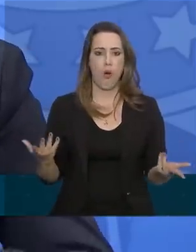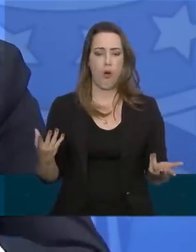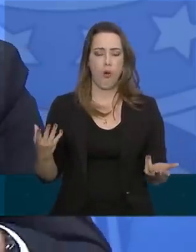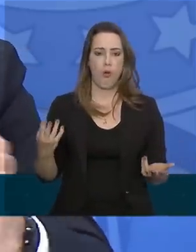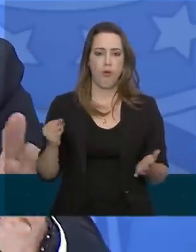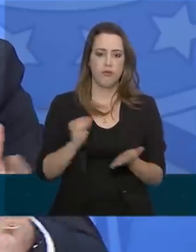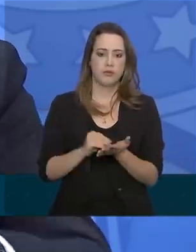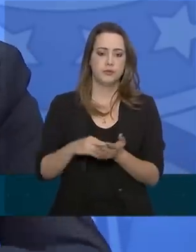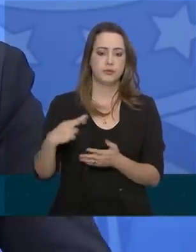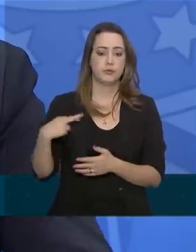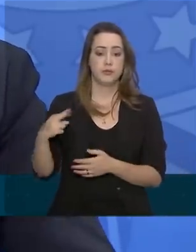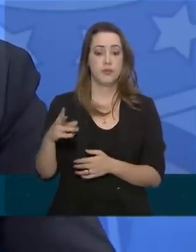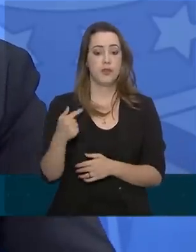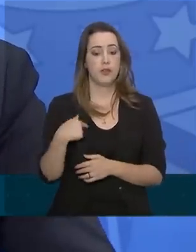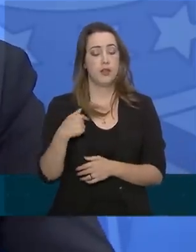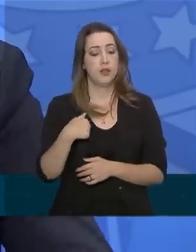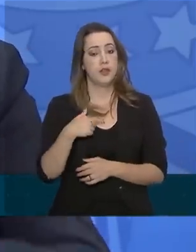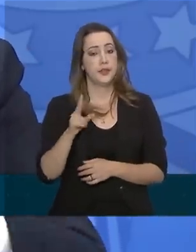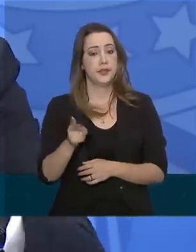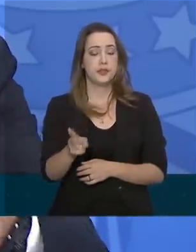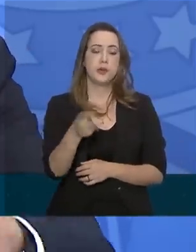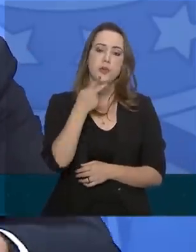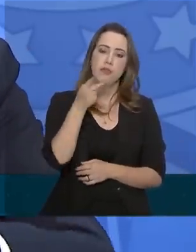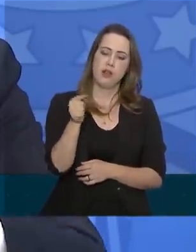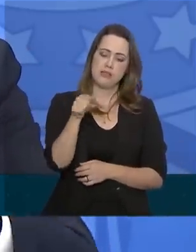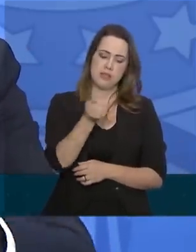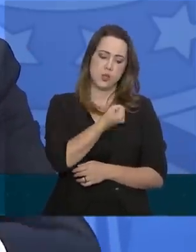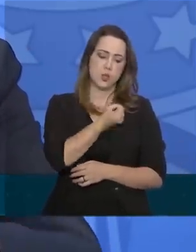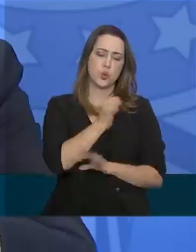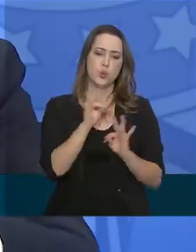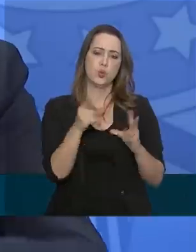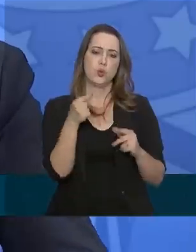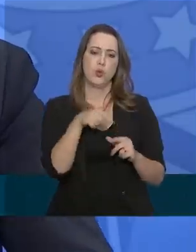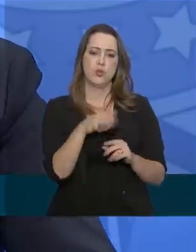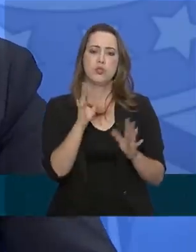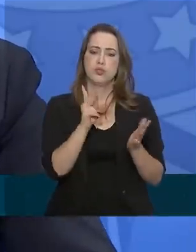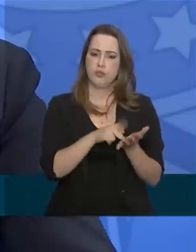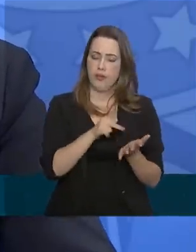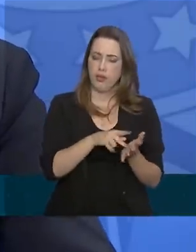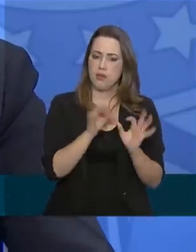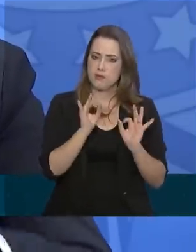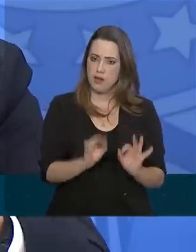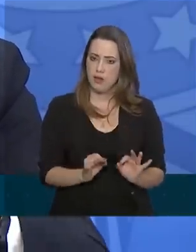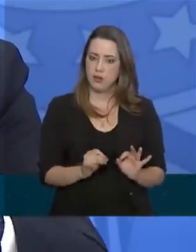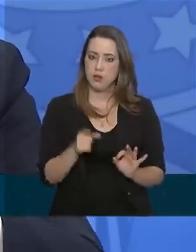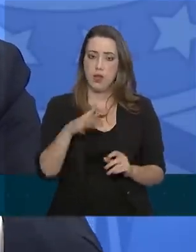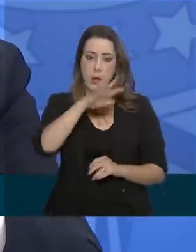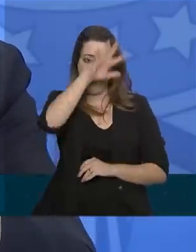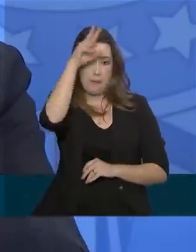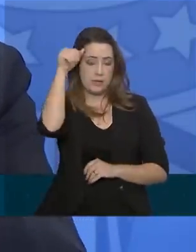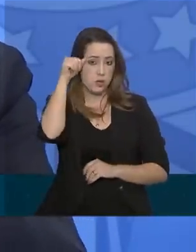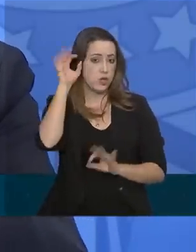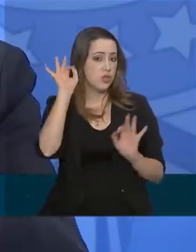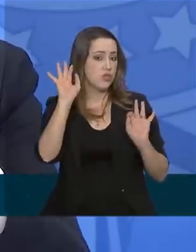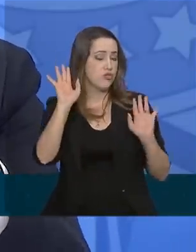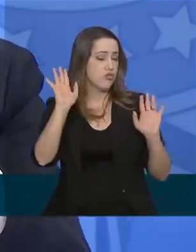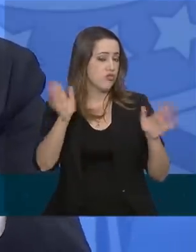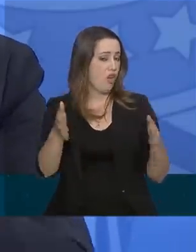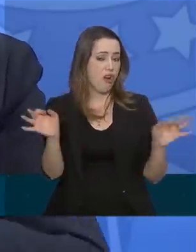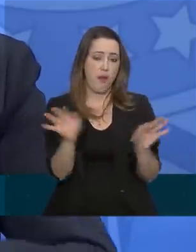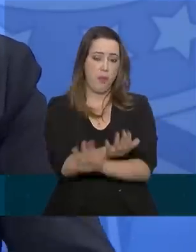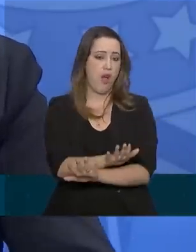até o costumo dizer é se esses números todos né fossem verdadeiros amazônia que já teria sido